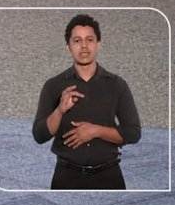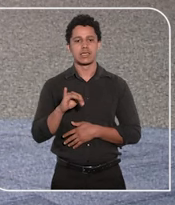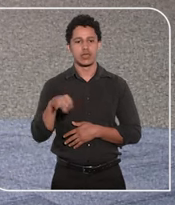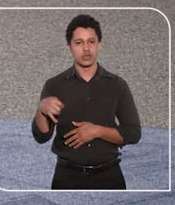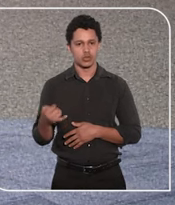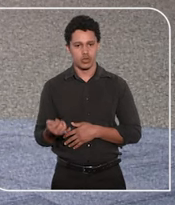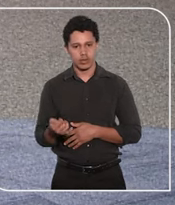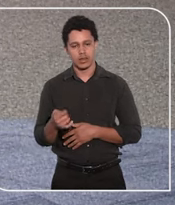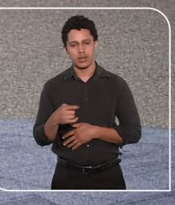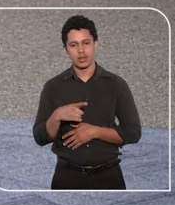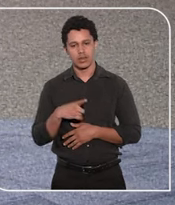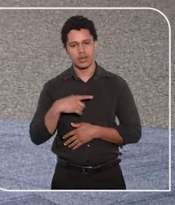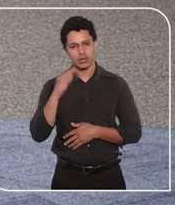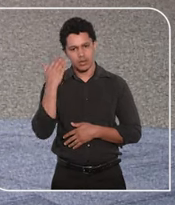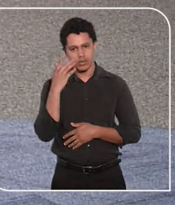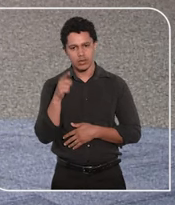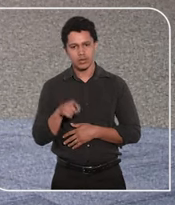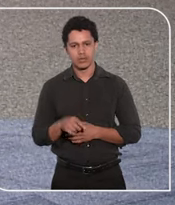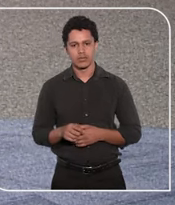entendimento nesse sentido, né?